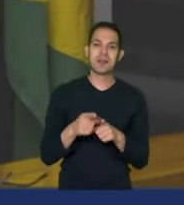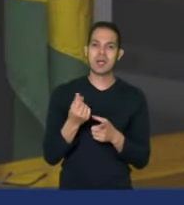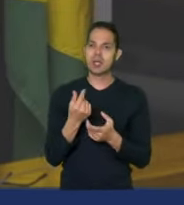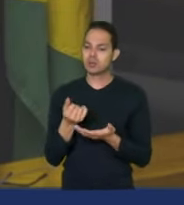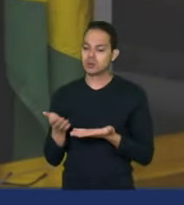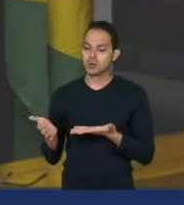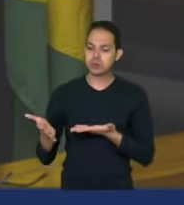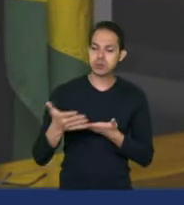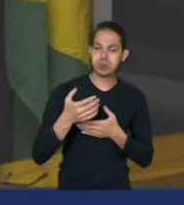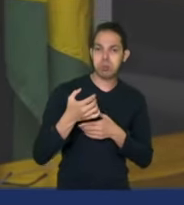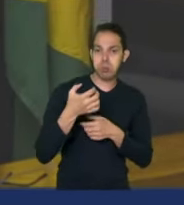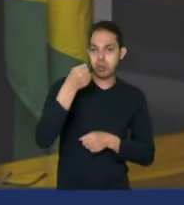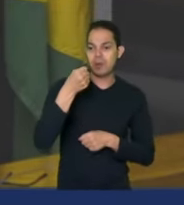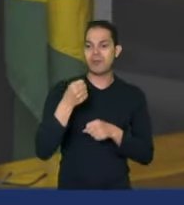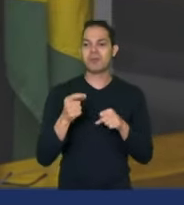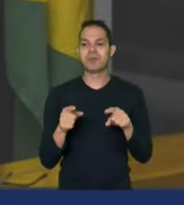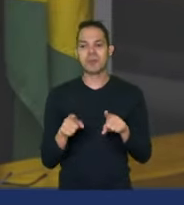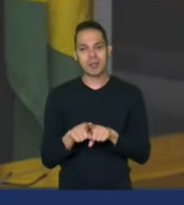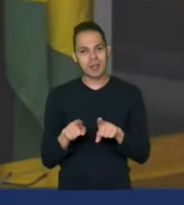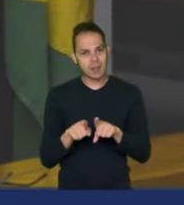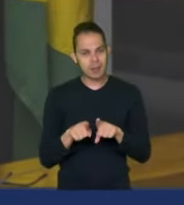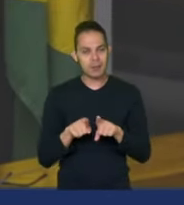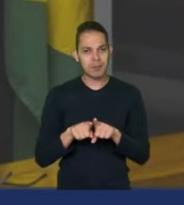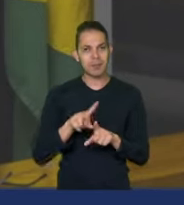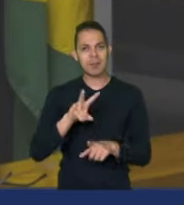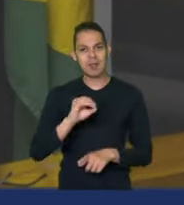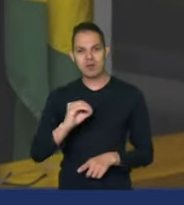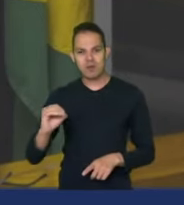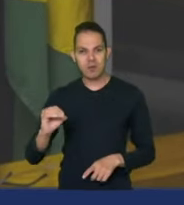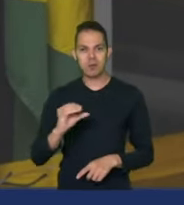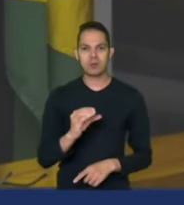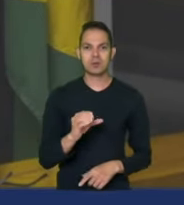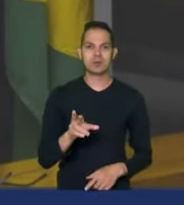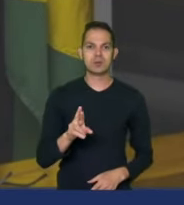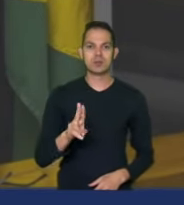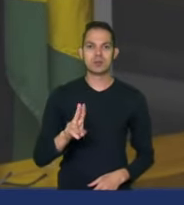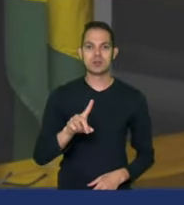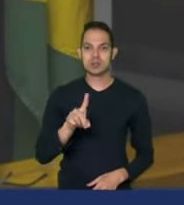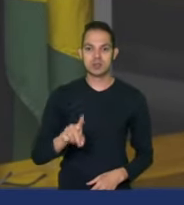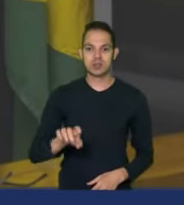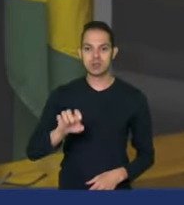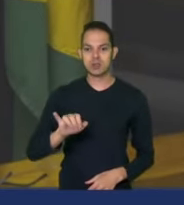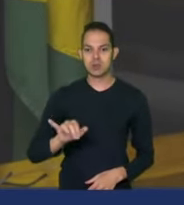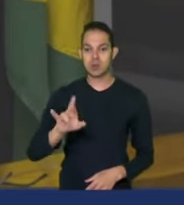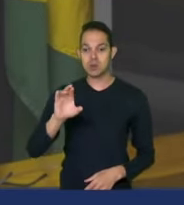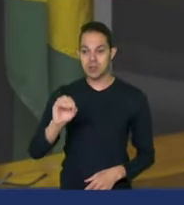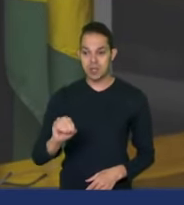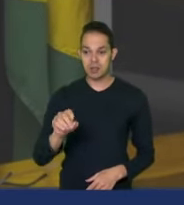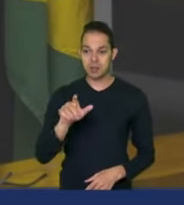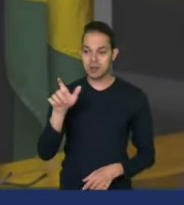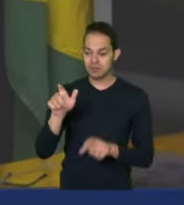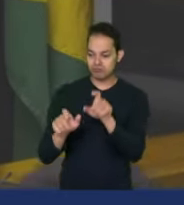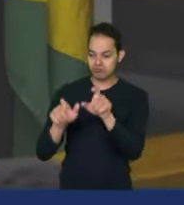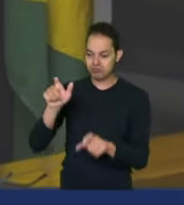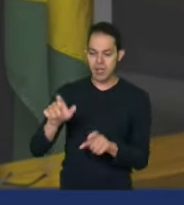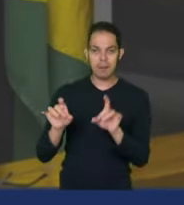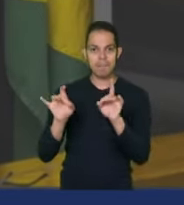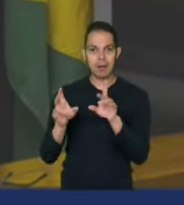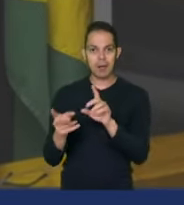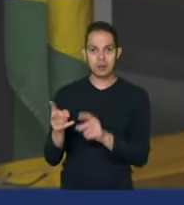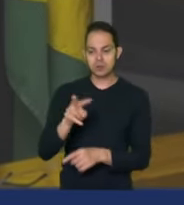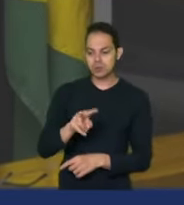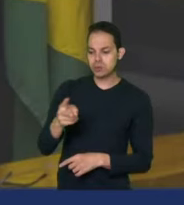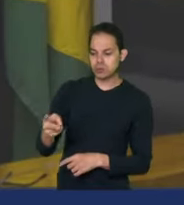brasileiros, também tem um voo de cruzeiro. E eles não têm o privilégio de ter essas alternâncias condicionadas